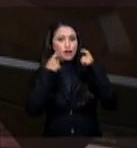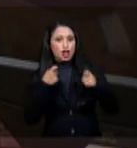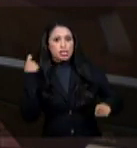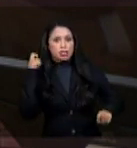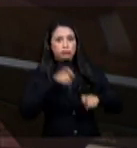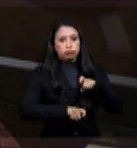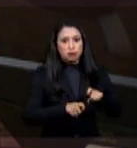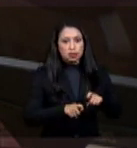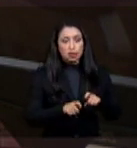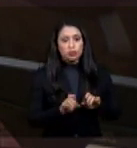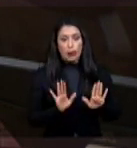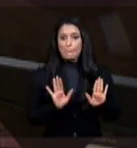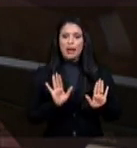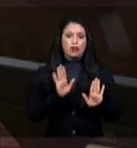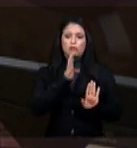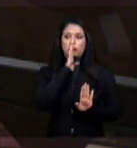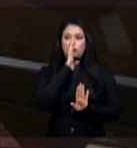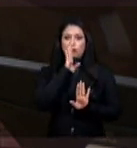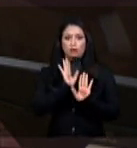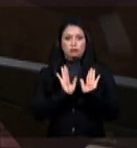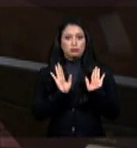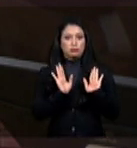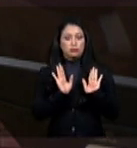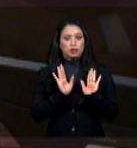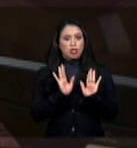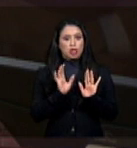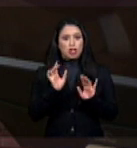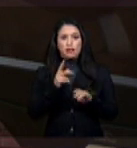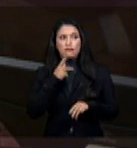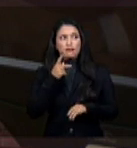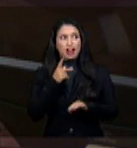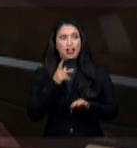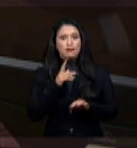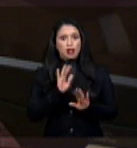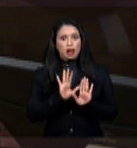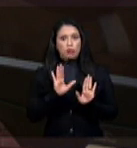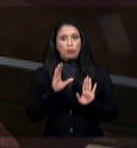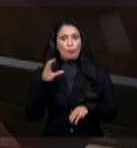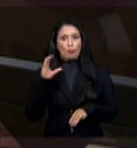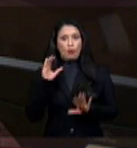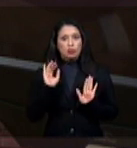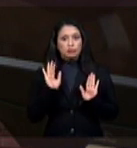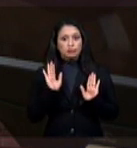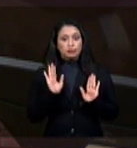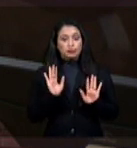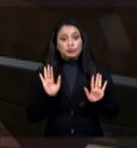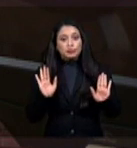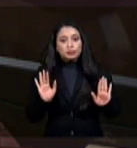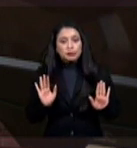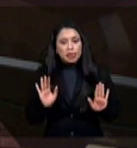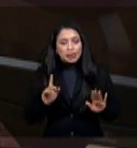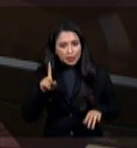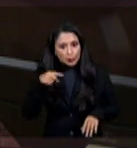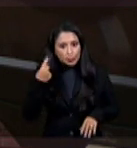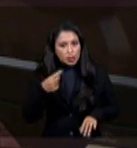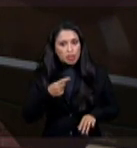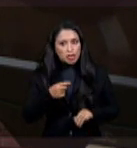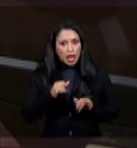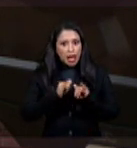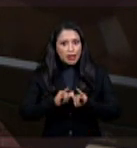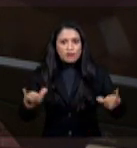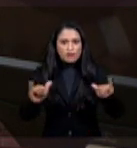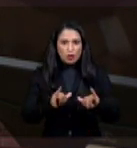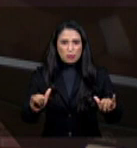para falar, mas que elas não falavam no assunto, não se tocava no assunto lá. E que, a partir do momento em que a informação chegou a elas, em que